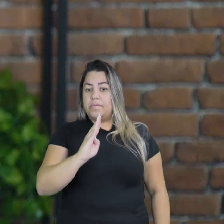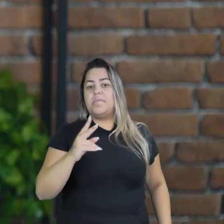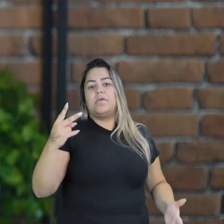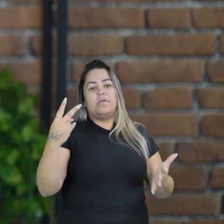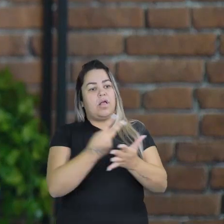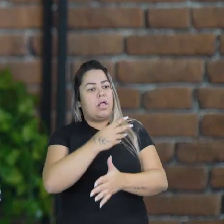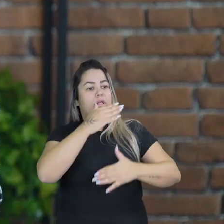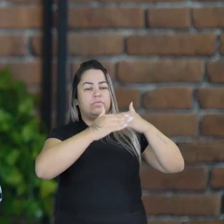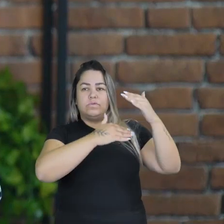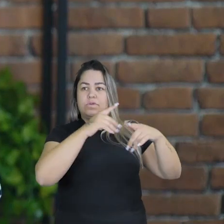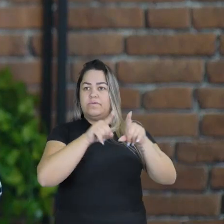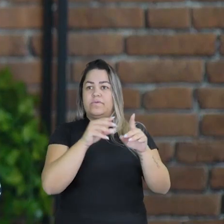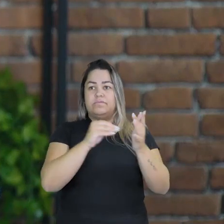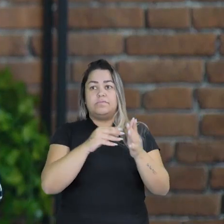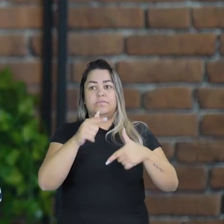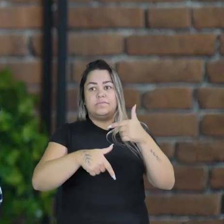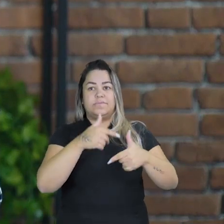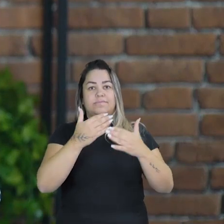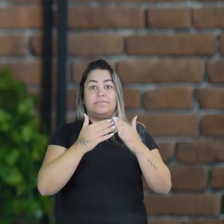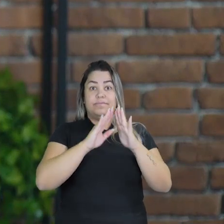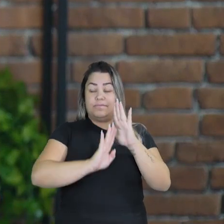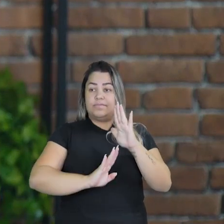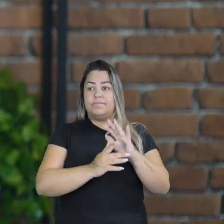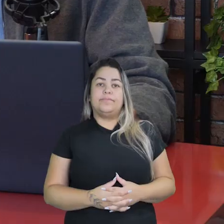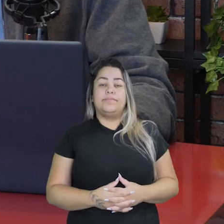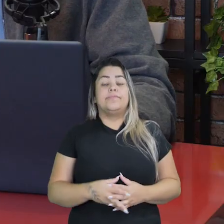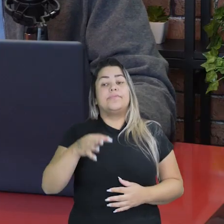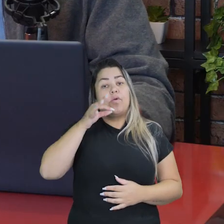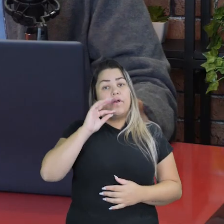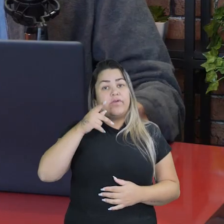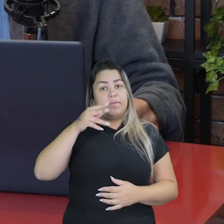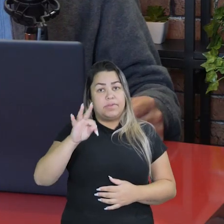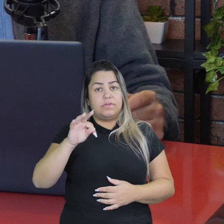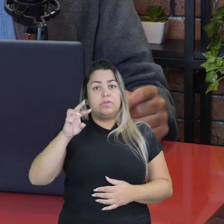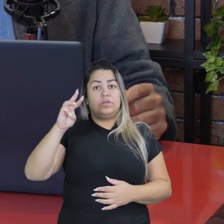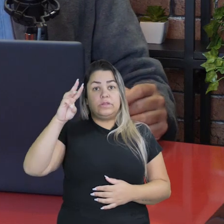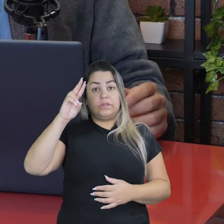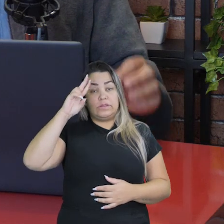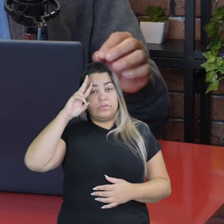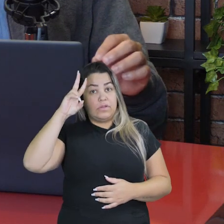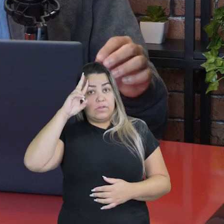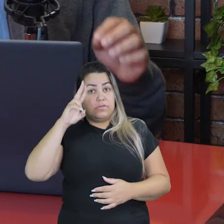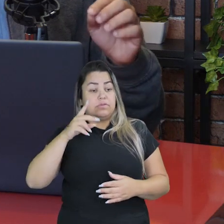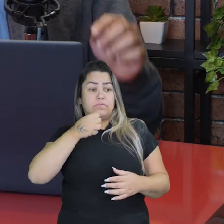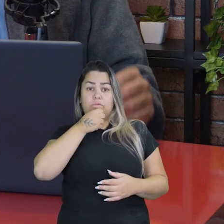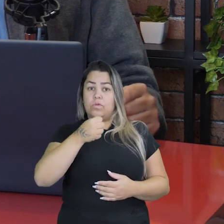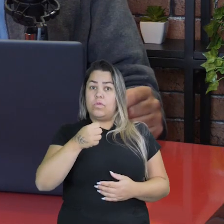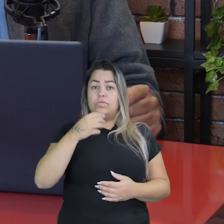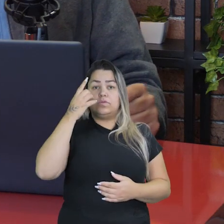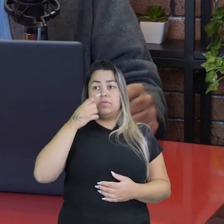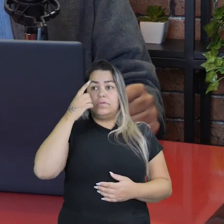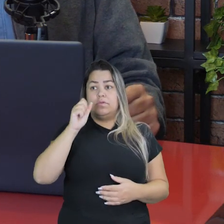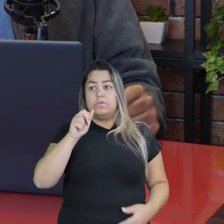PIB voltou a crescer, o desemprego caiu e a inflação também caiu. O Café PT de segunda-feira entrevistou o deputado